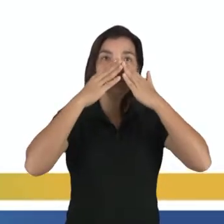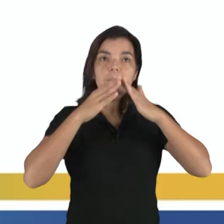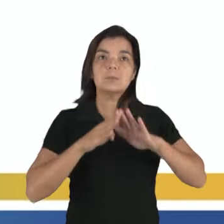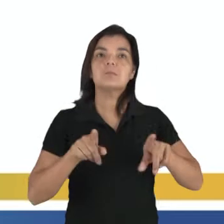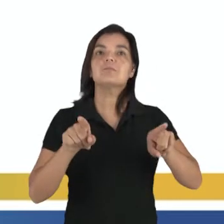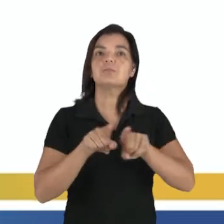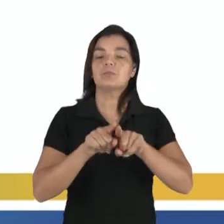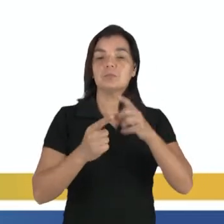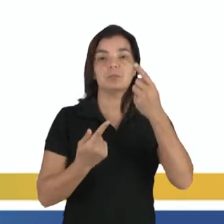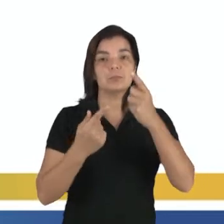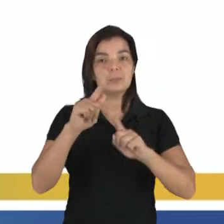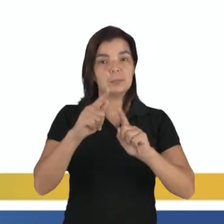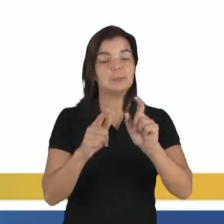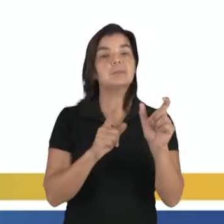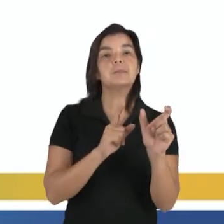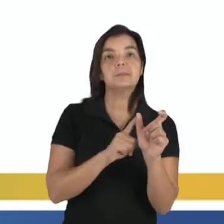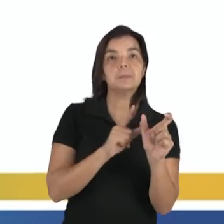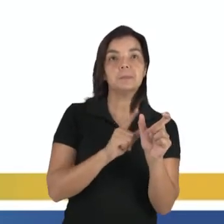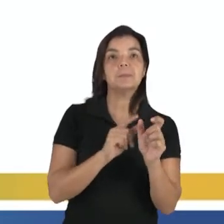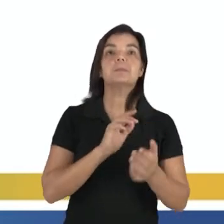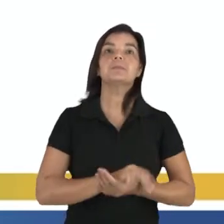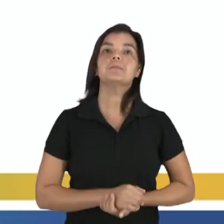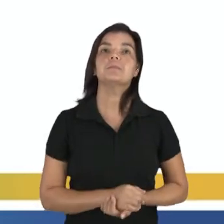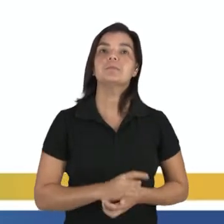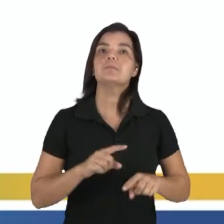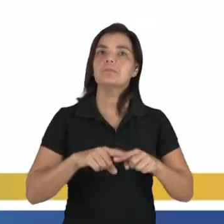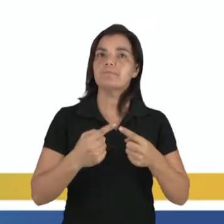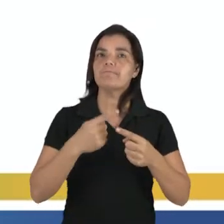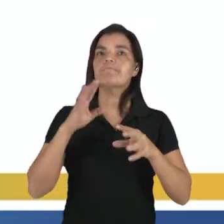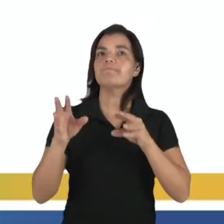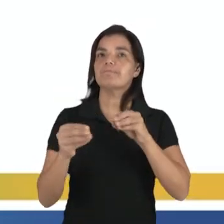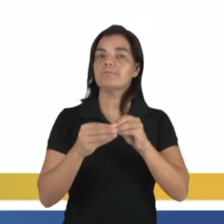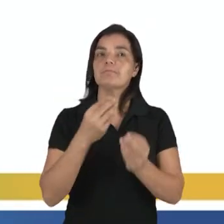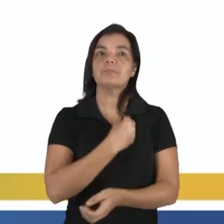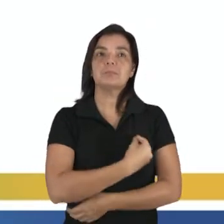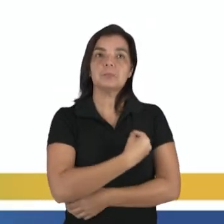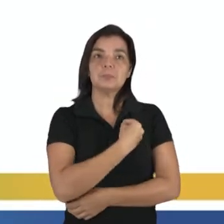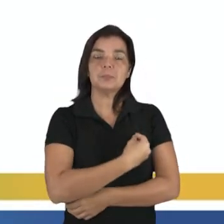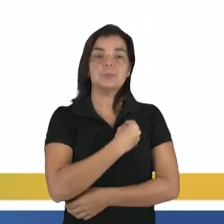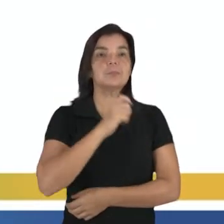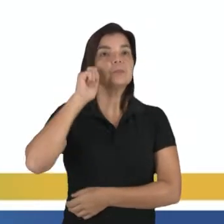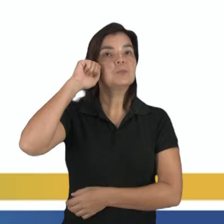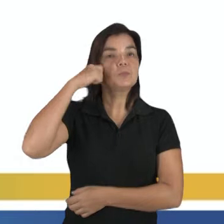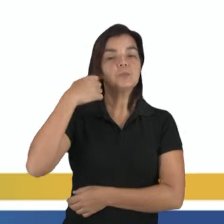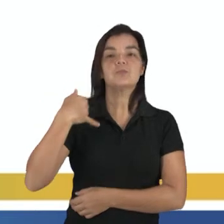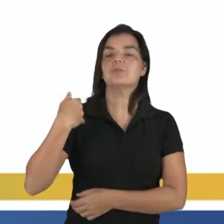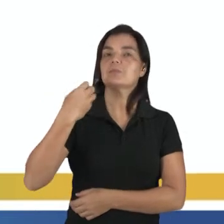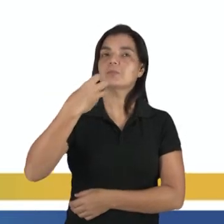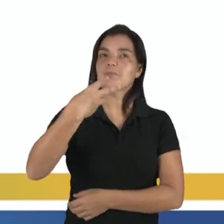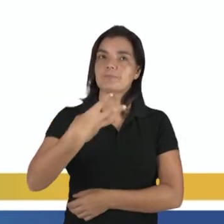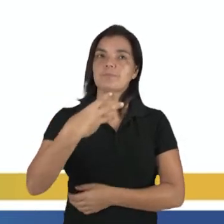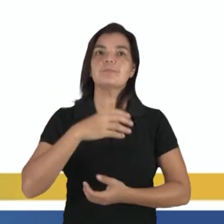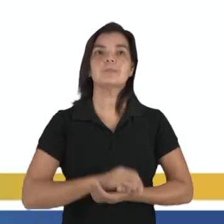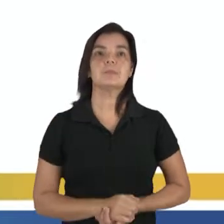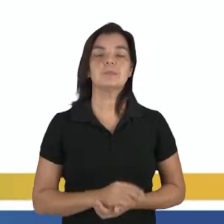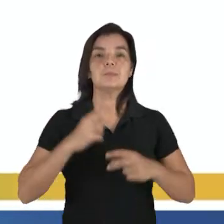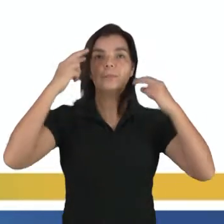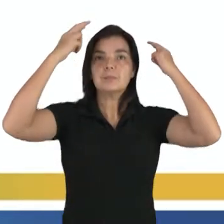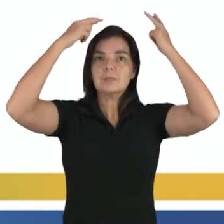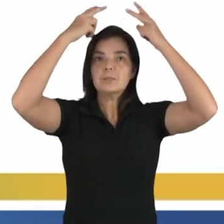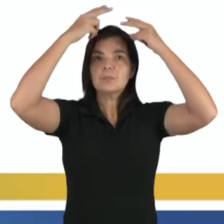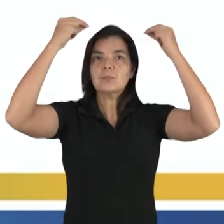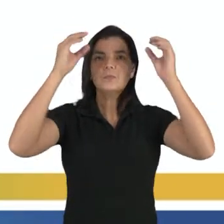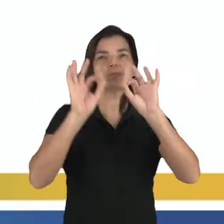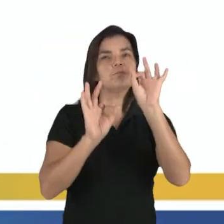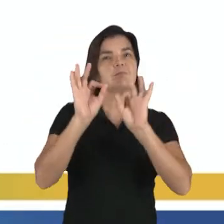na contenção de gestos e palavras deixa-se acrescentar pela presença de uma negrinha de seus 3 anos, laço na